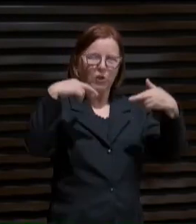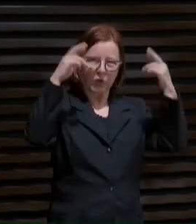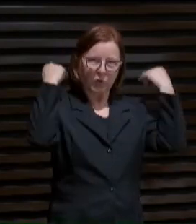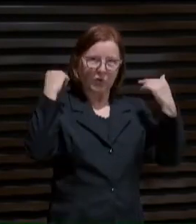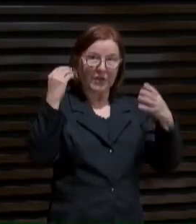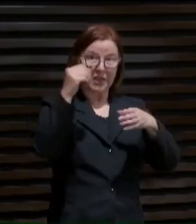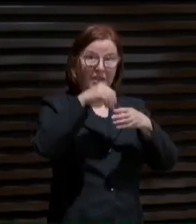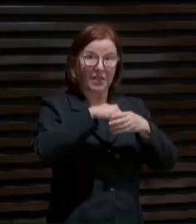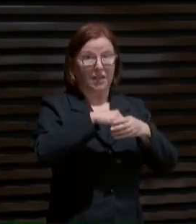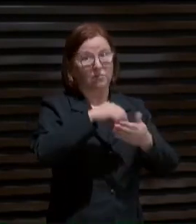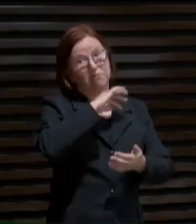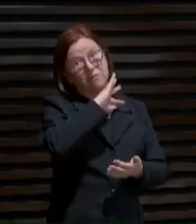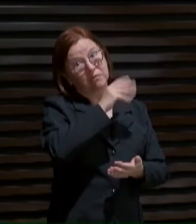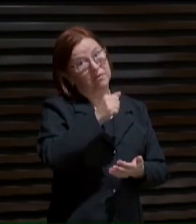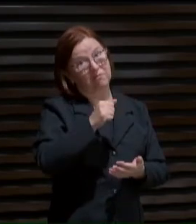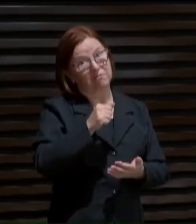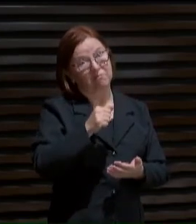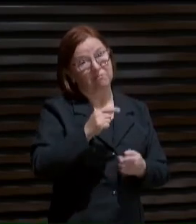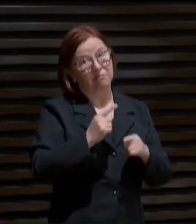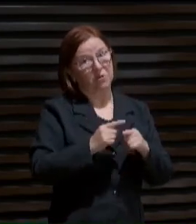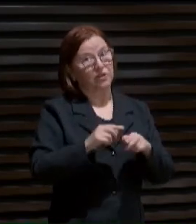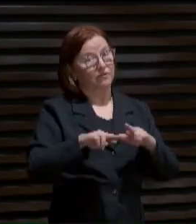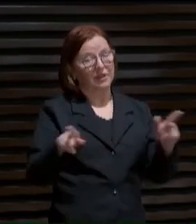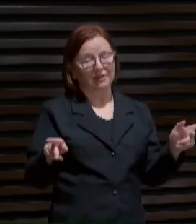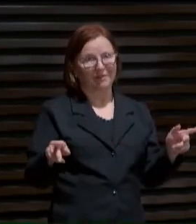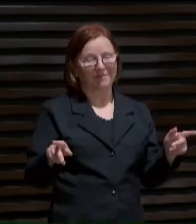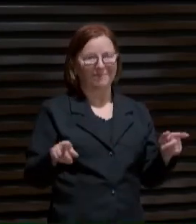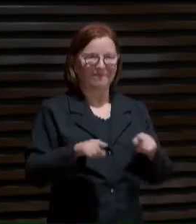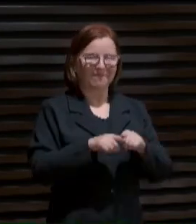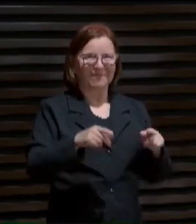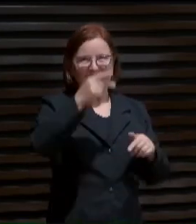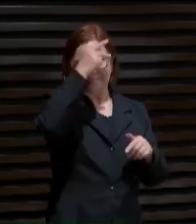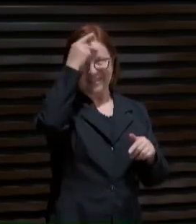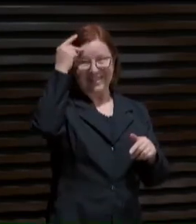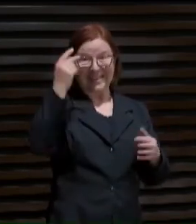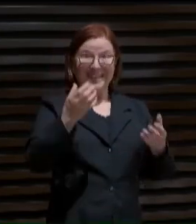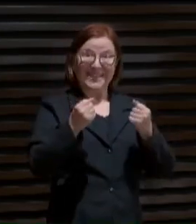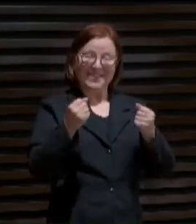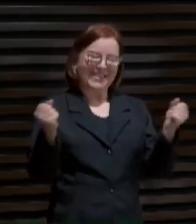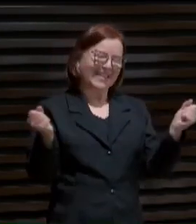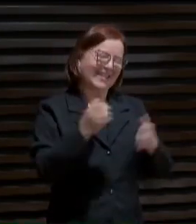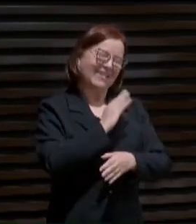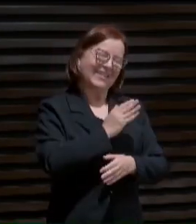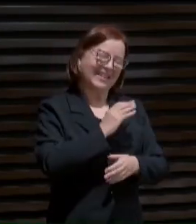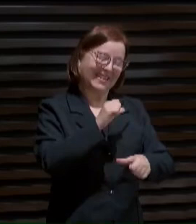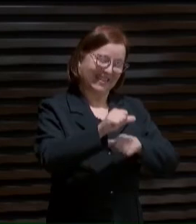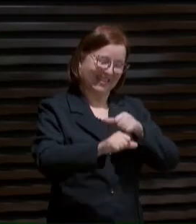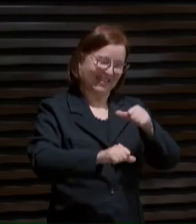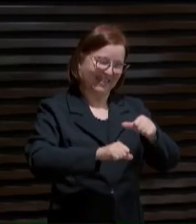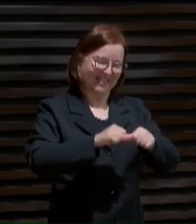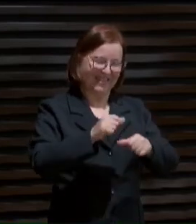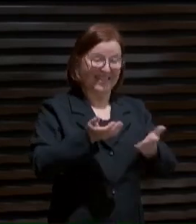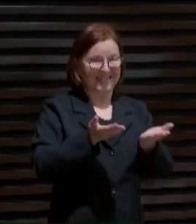diferente no entanto aquele que recebeu o novo coração e foi tornando